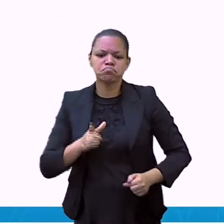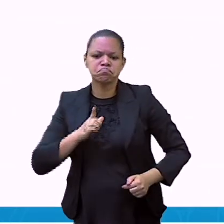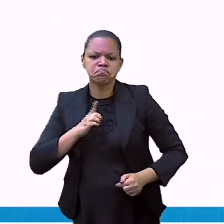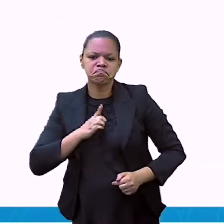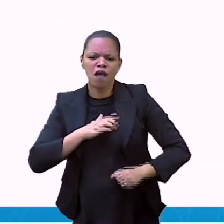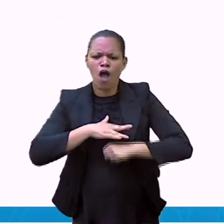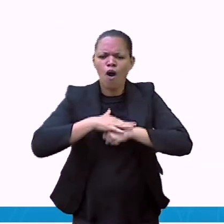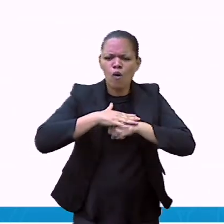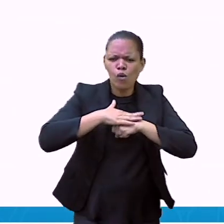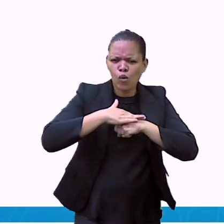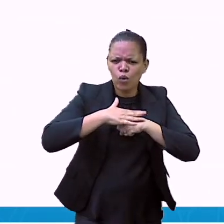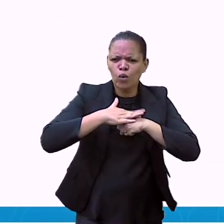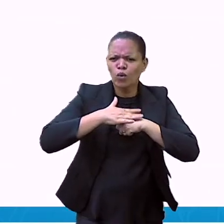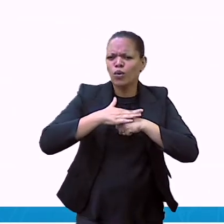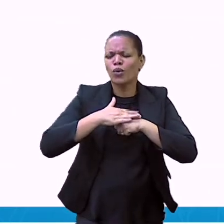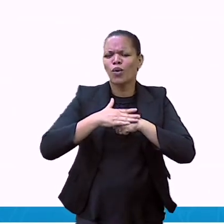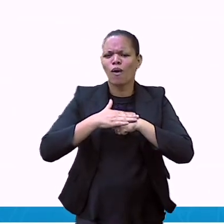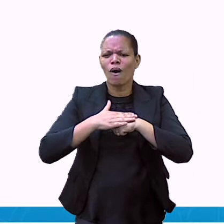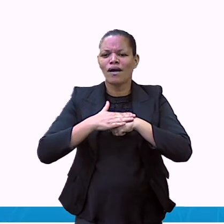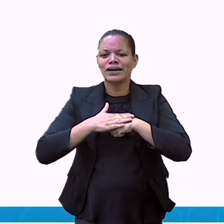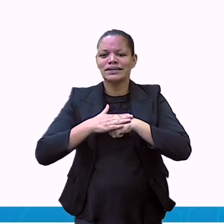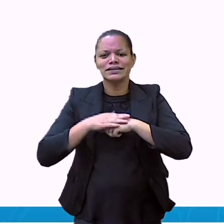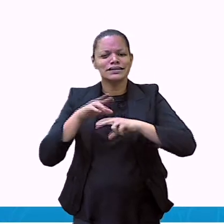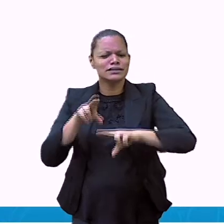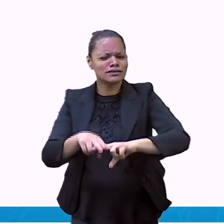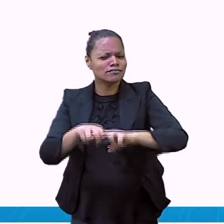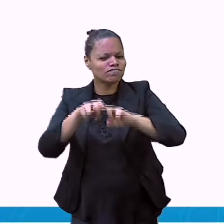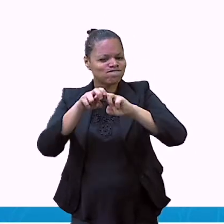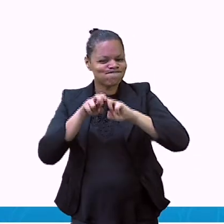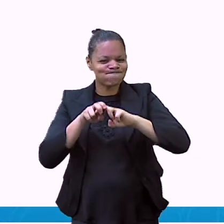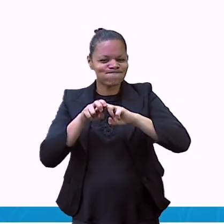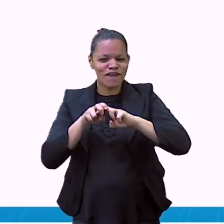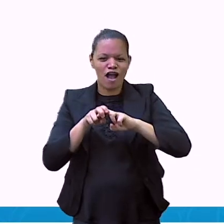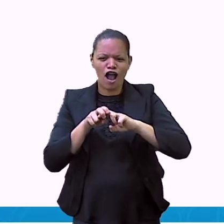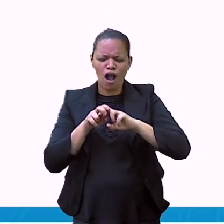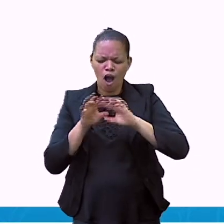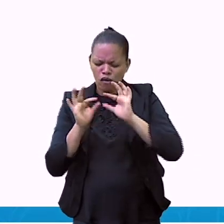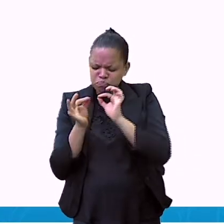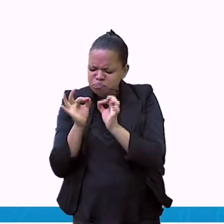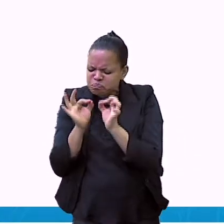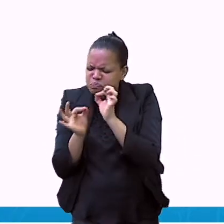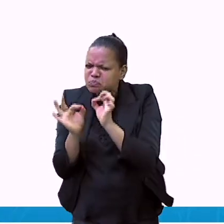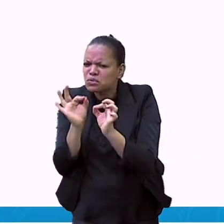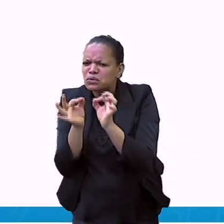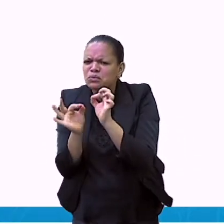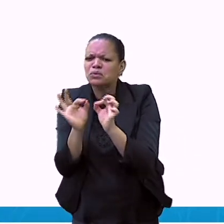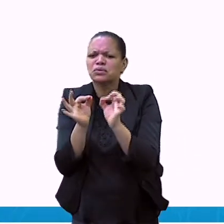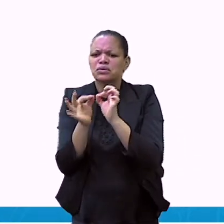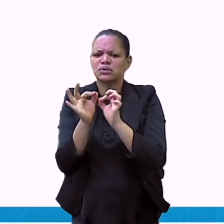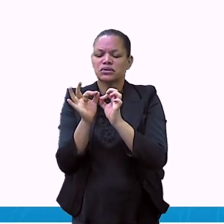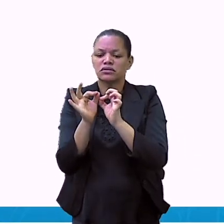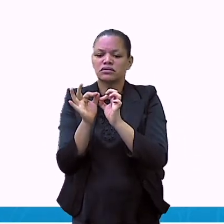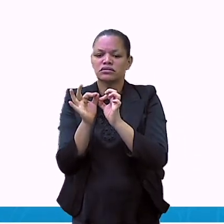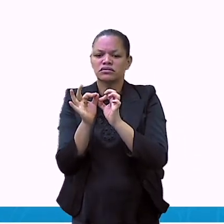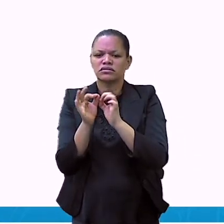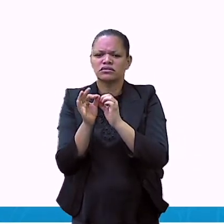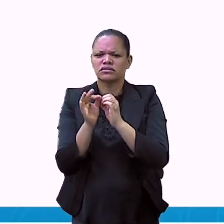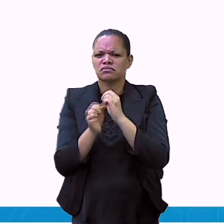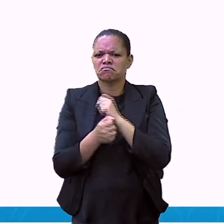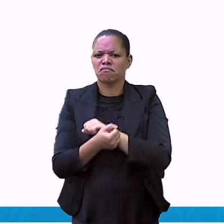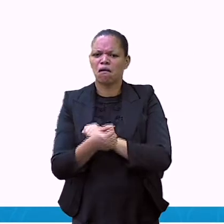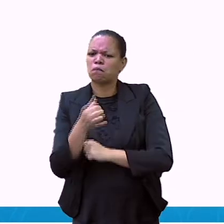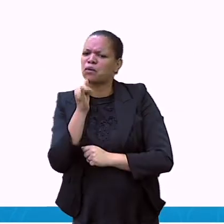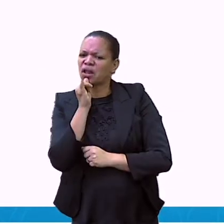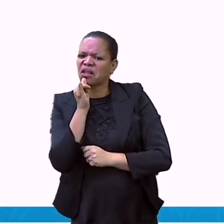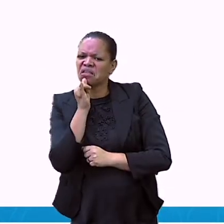teve e que tenha sido causada por micro-organismo. Se você for fazer essa sondagem